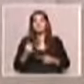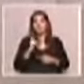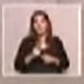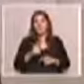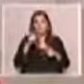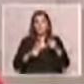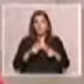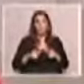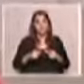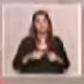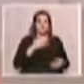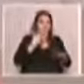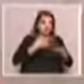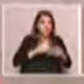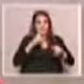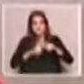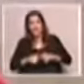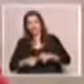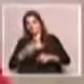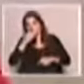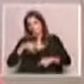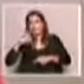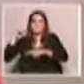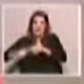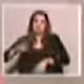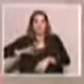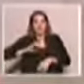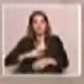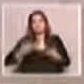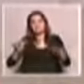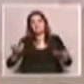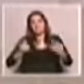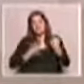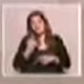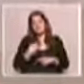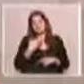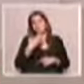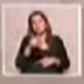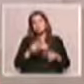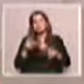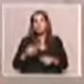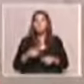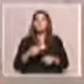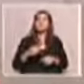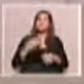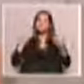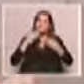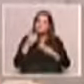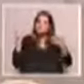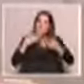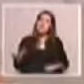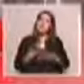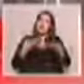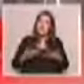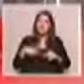refeição total com a sopa, com conduto, e ainda juntam. Exatamente. Aqui esse o convite, é muitas vezes eu peço às pessoas para comerem e juntar mais leve sopa, e depois já há pessoas